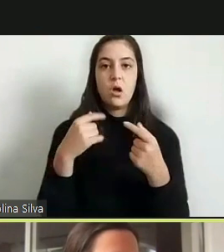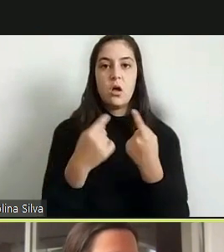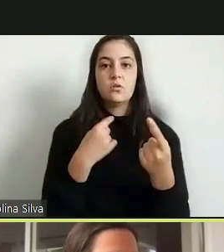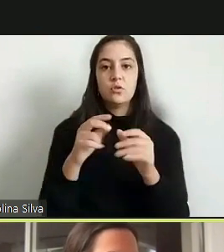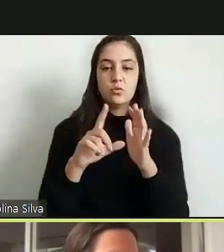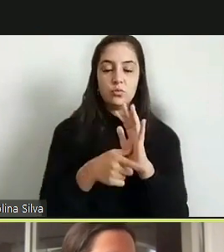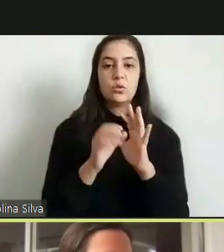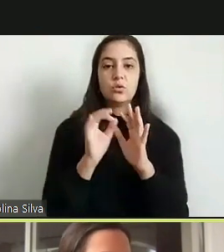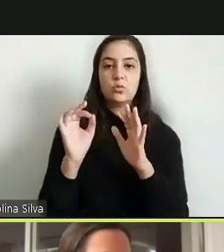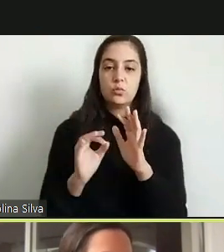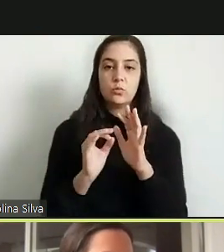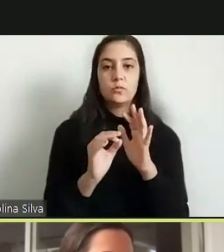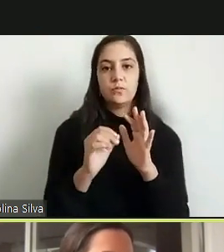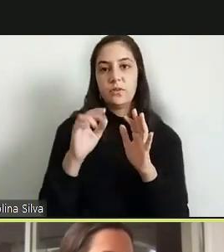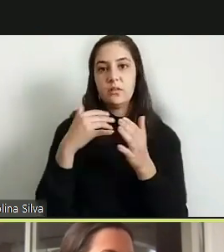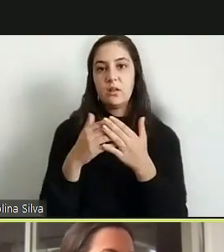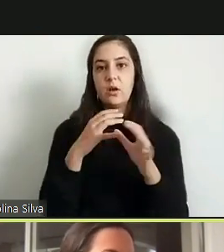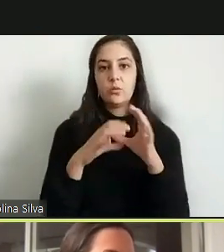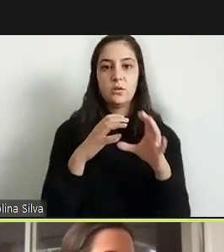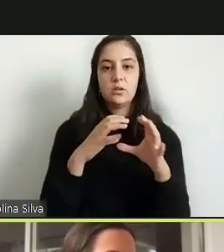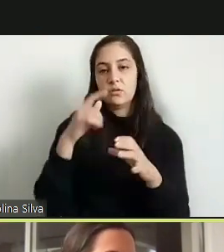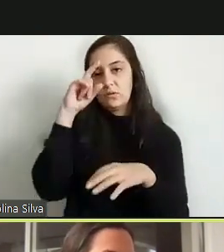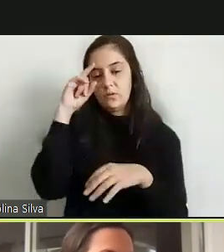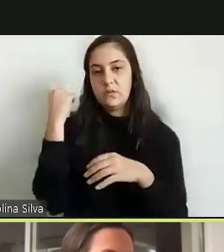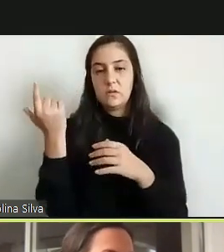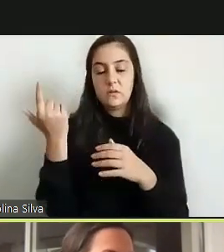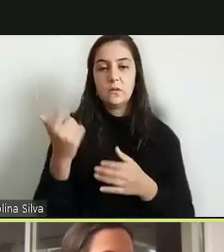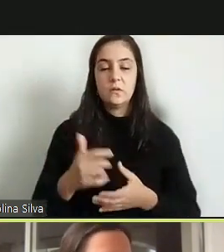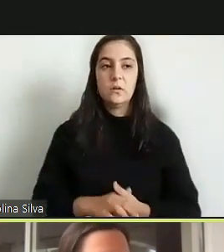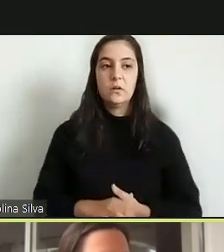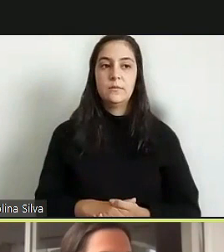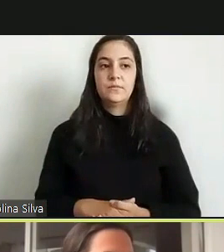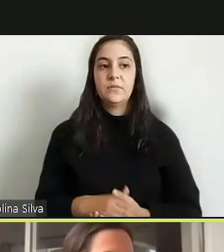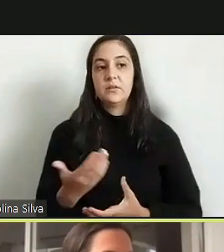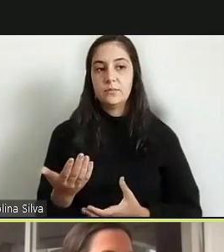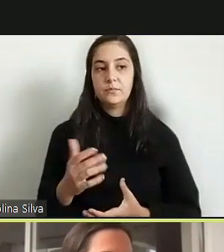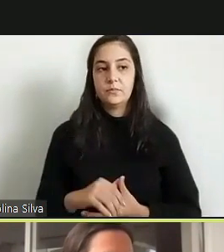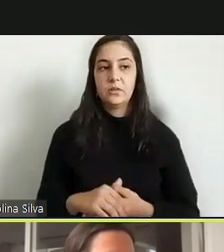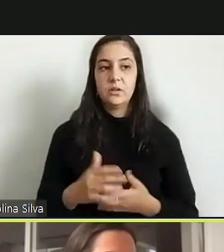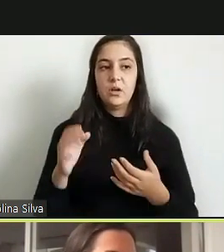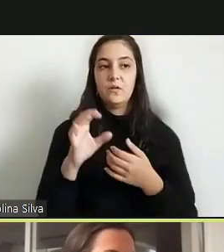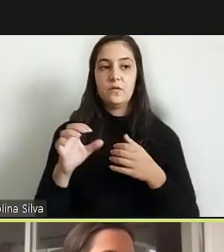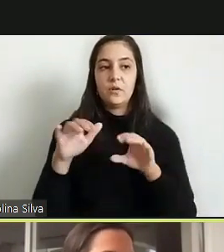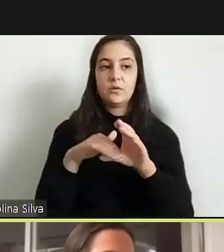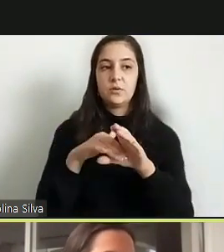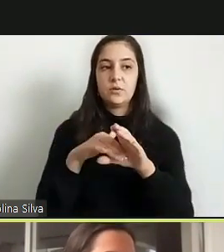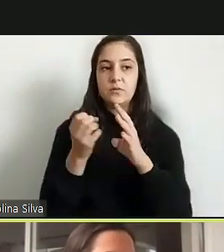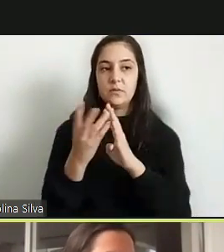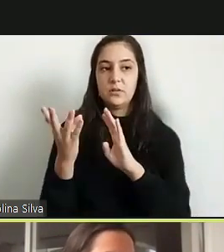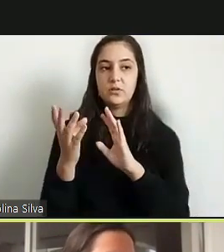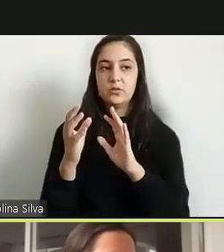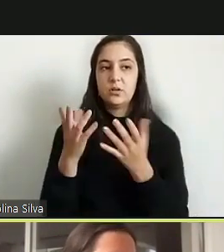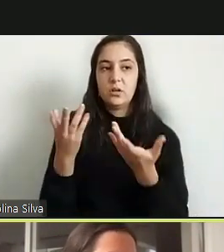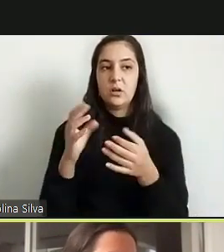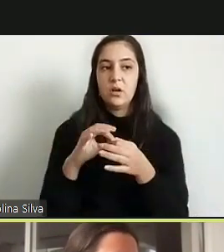projetos, e isso dificulta muito a comunicação. E pronto, e então há várias formas de participar, não é? Há as